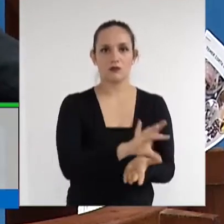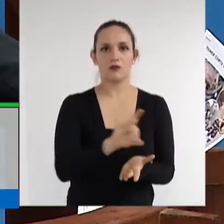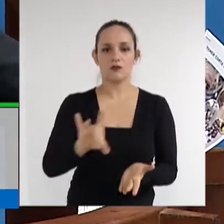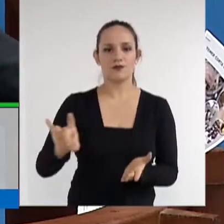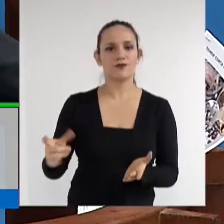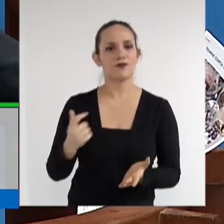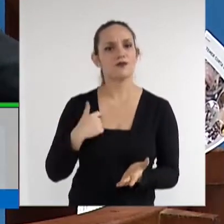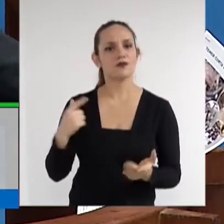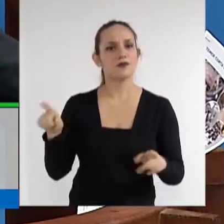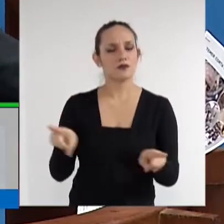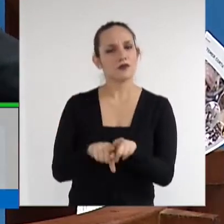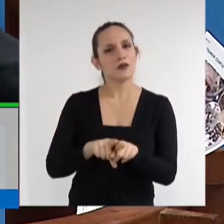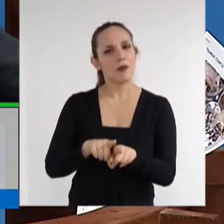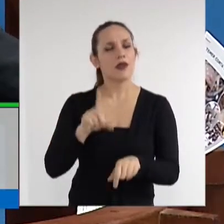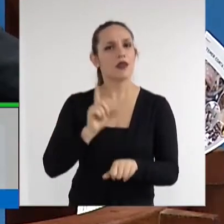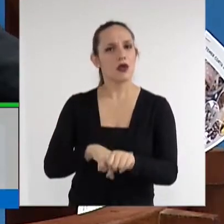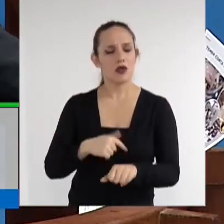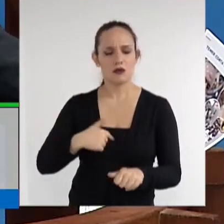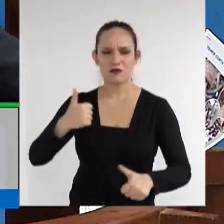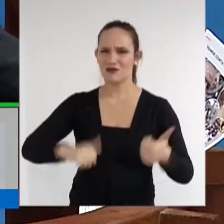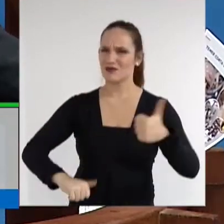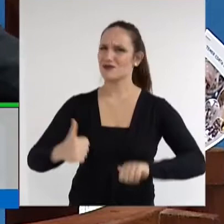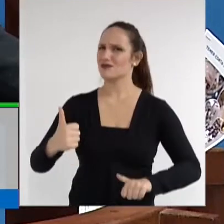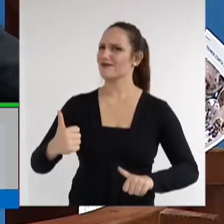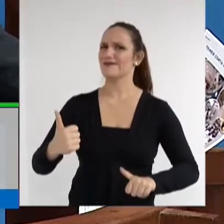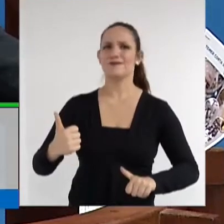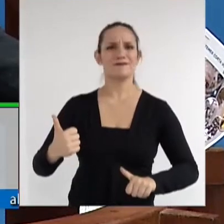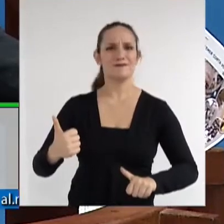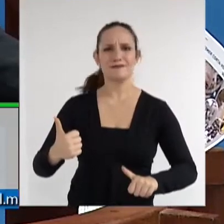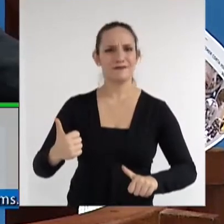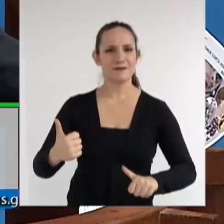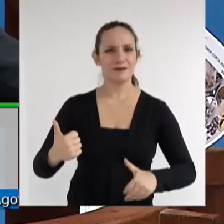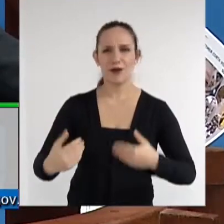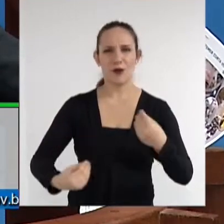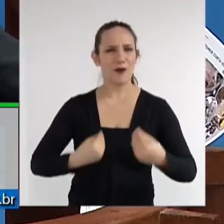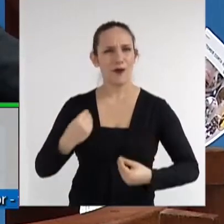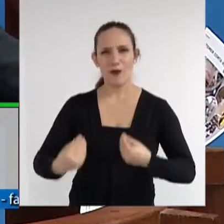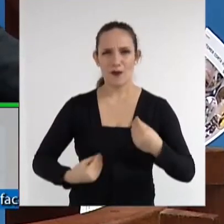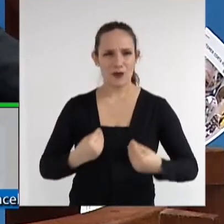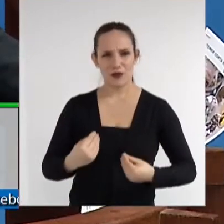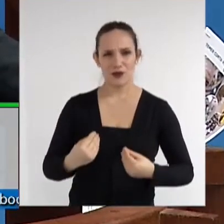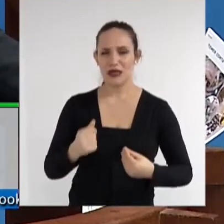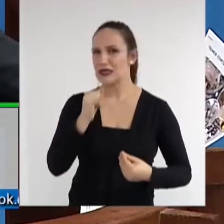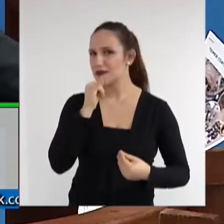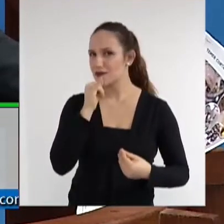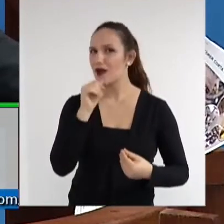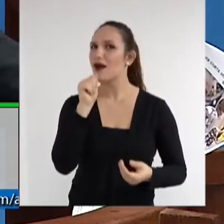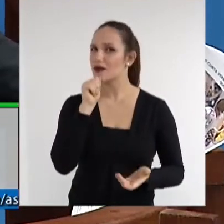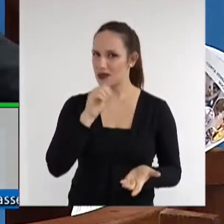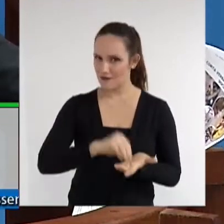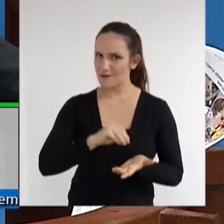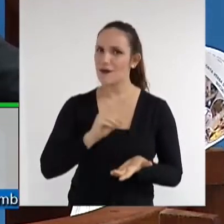e analisa já o executado, ou seja,